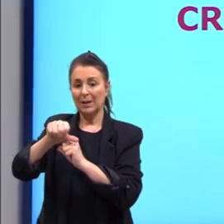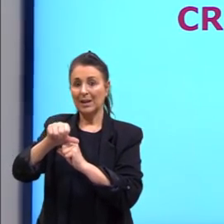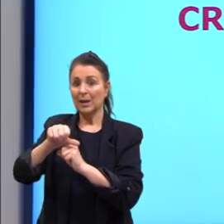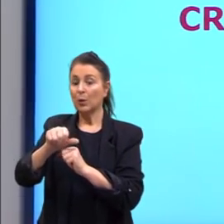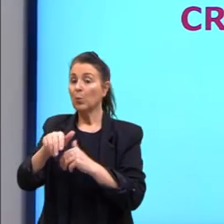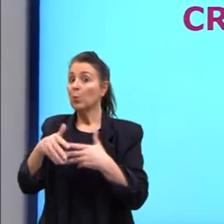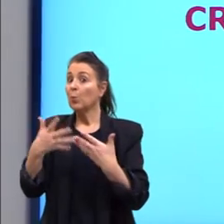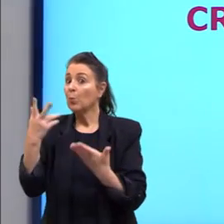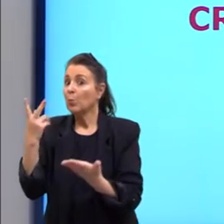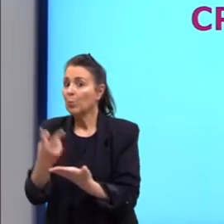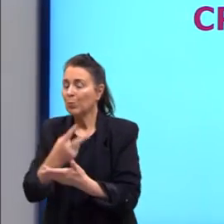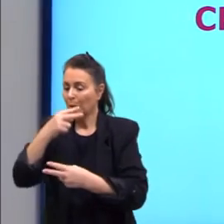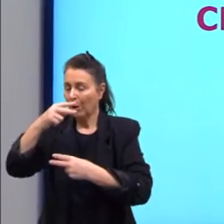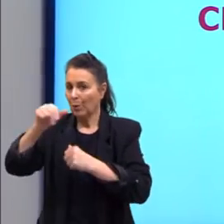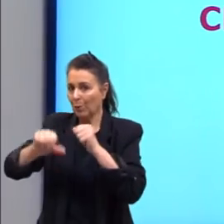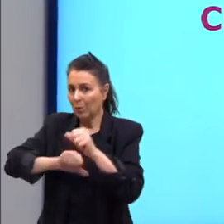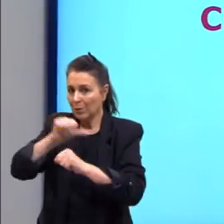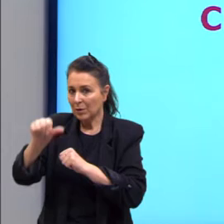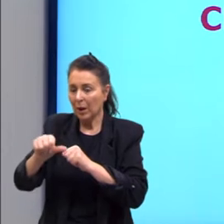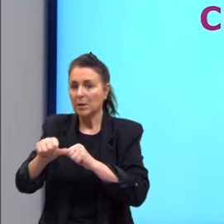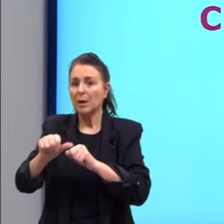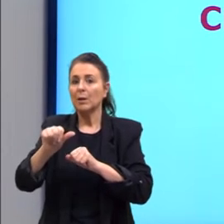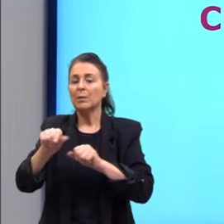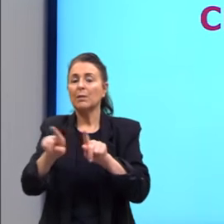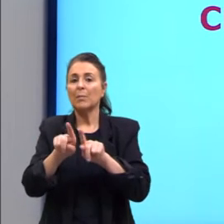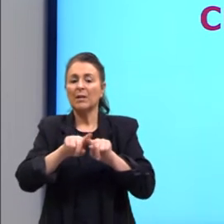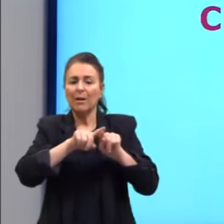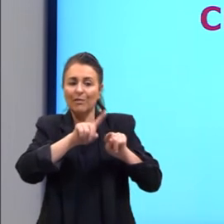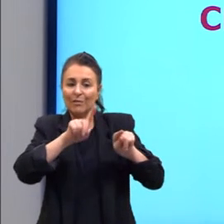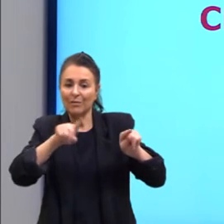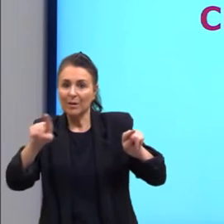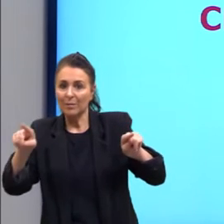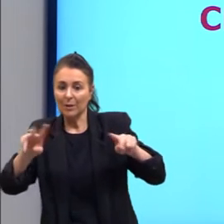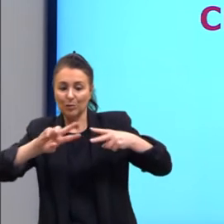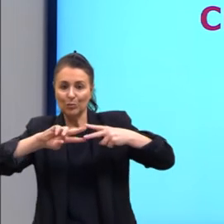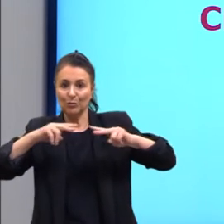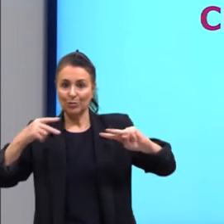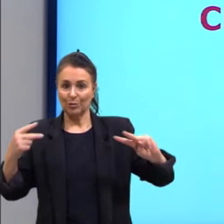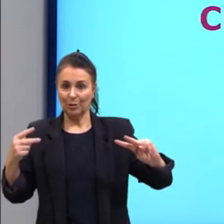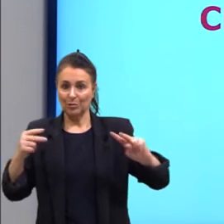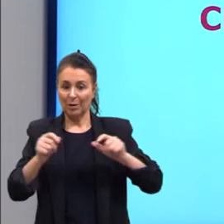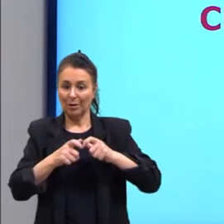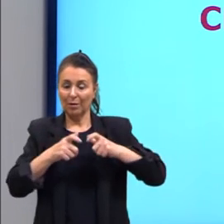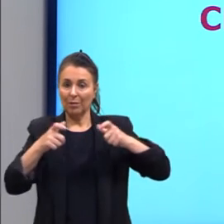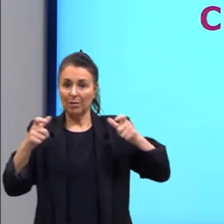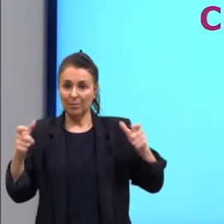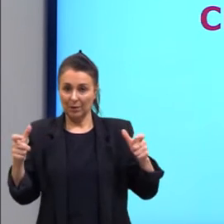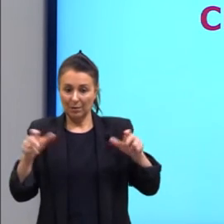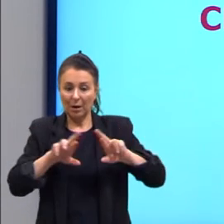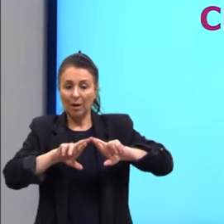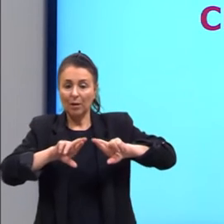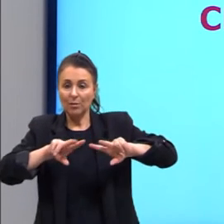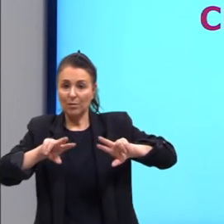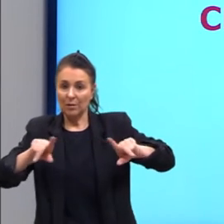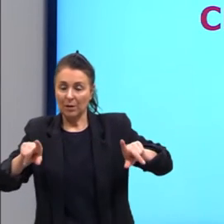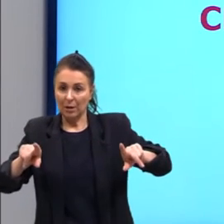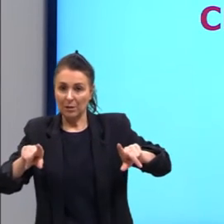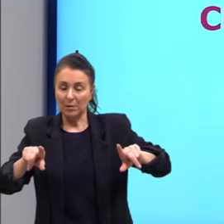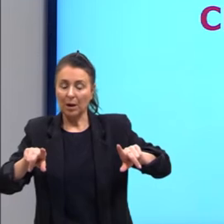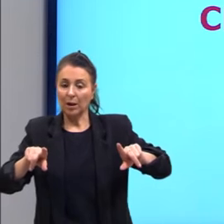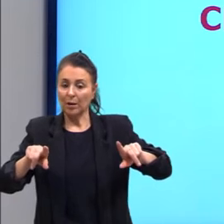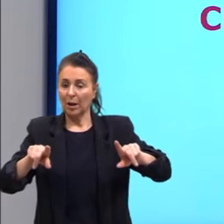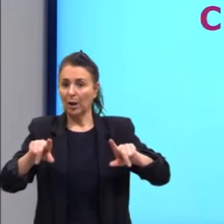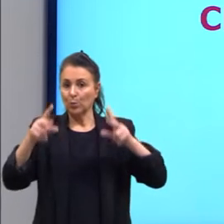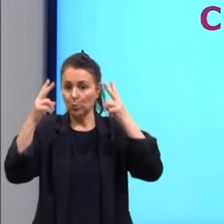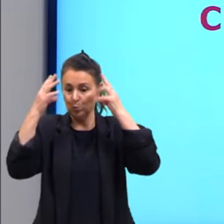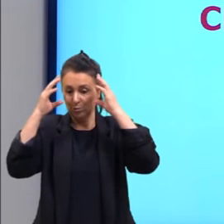trocas também influencia a variabilidade genética aumenta a variabilidade né aumenta a diferença nos seres